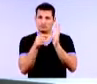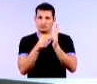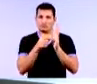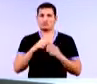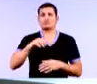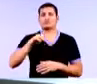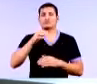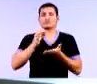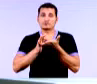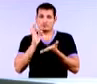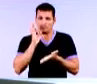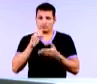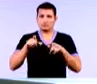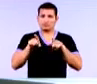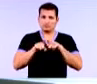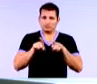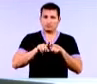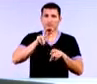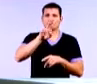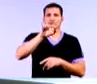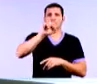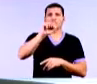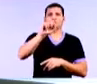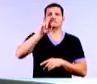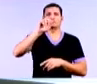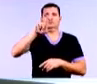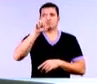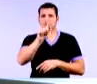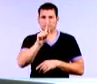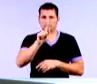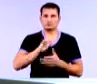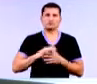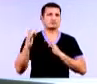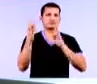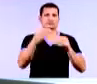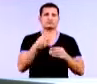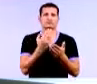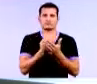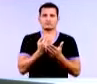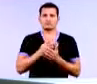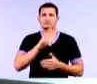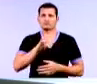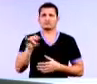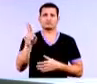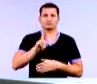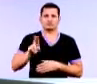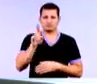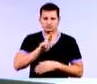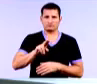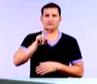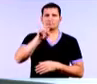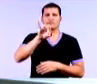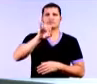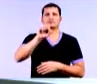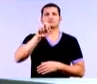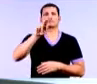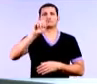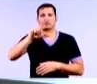de Java como do Visual G. Em todas as aulas, a gente vai usar praticamente Visual G